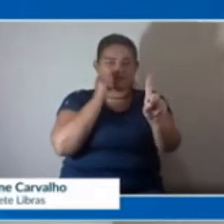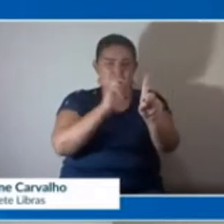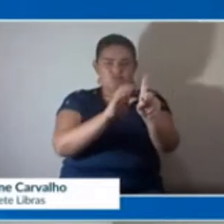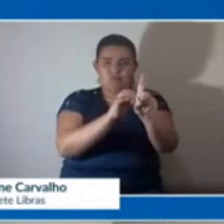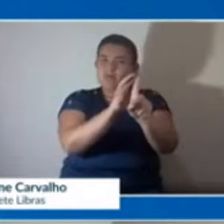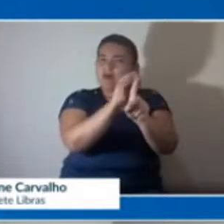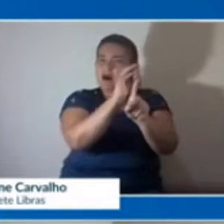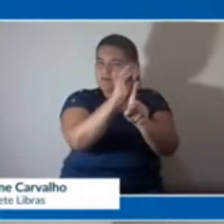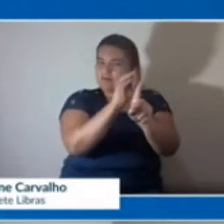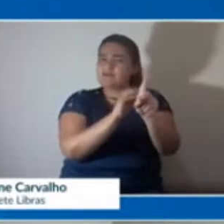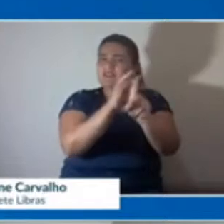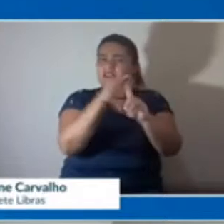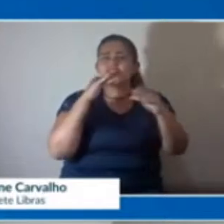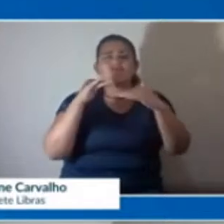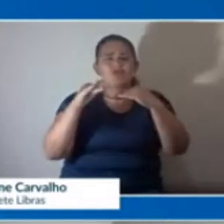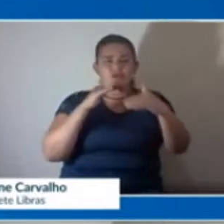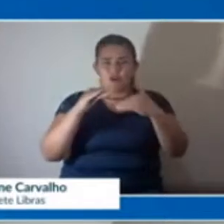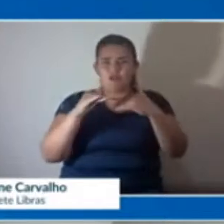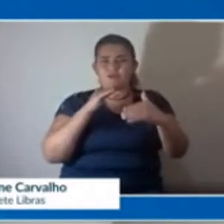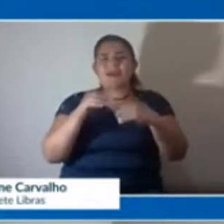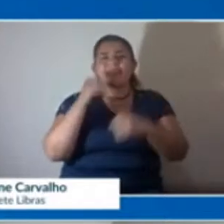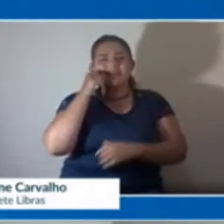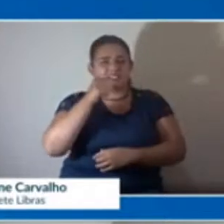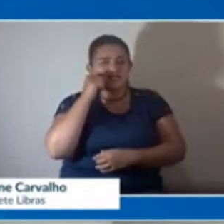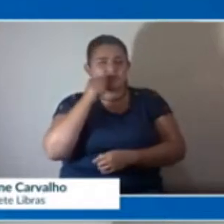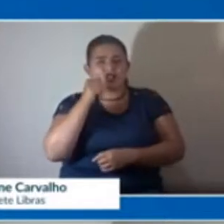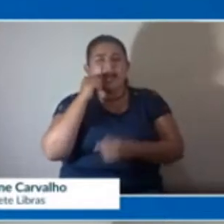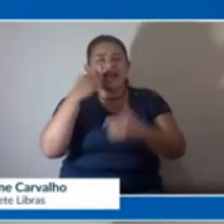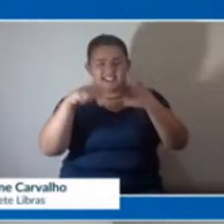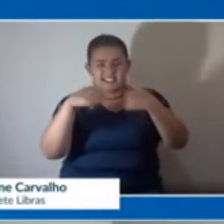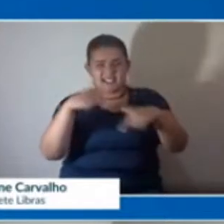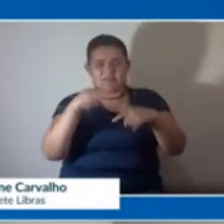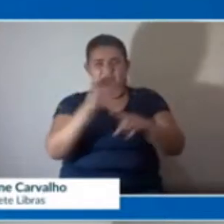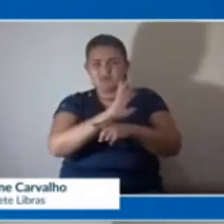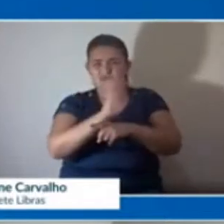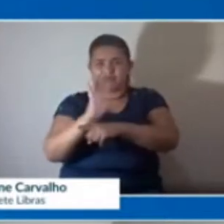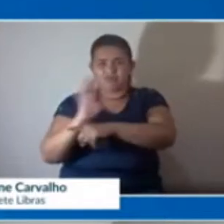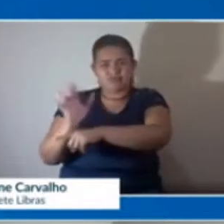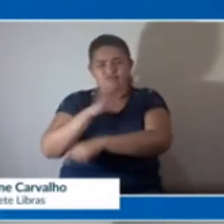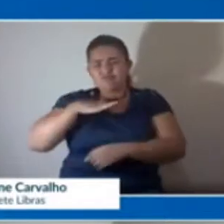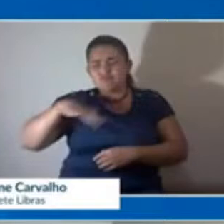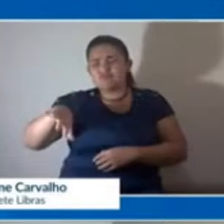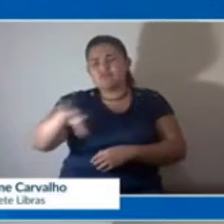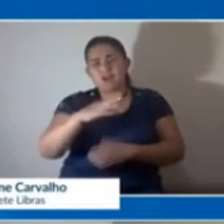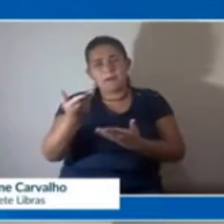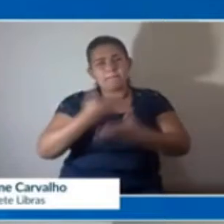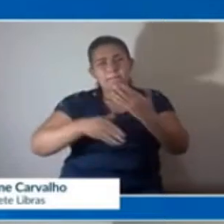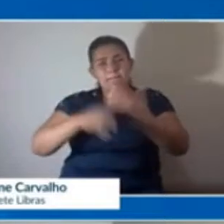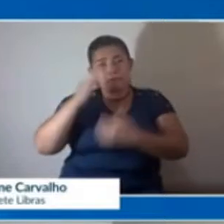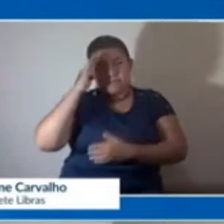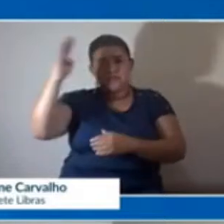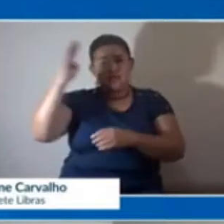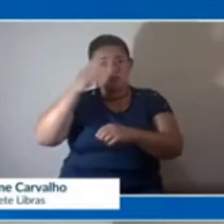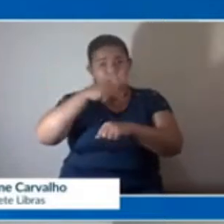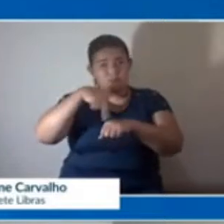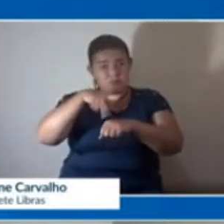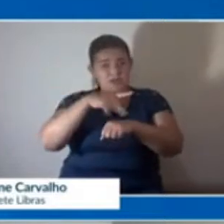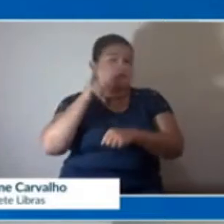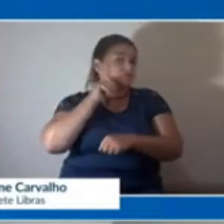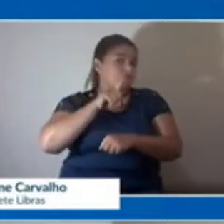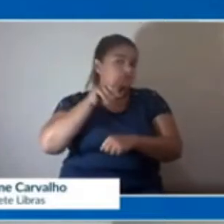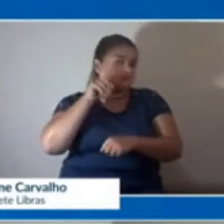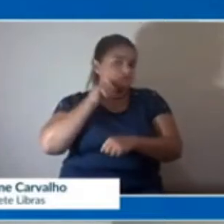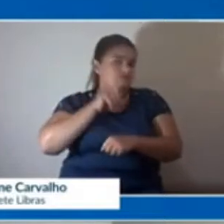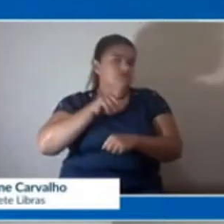Too, das atrizes e pessoas envolvidas no meio cinematográfico, principalmente nos Estados Unidos, denunciando assédio